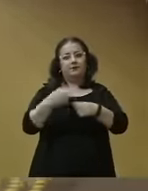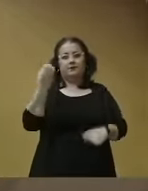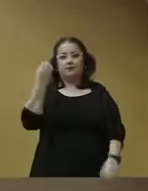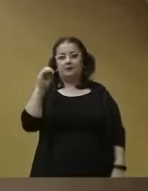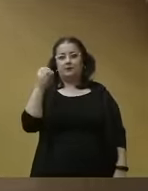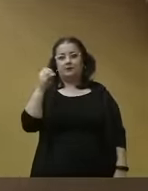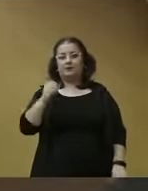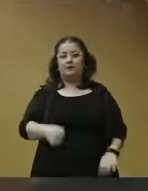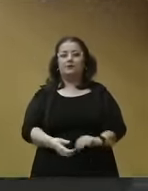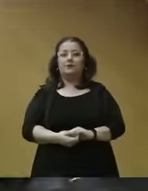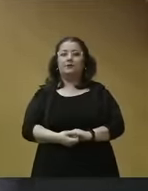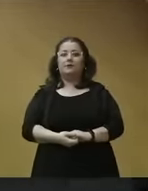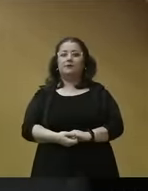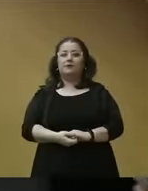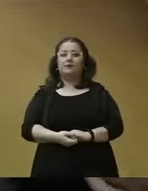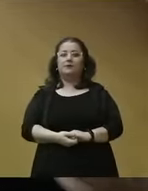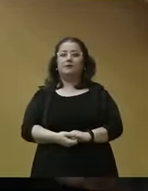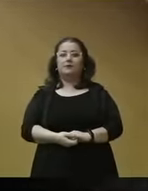Alegre.